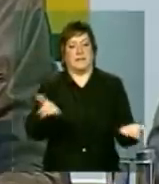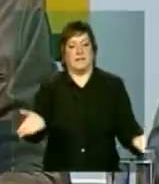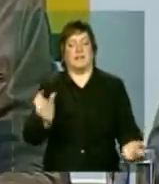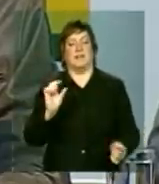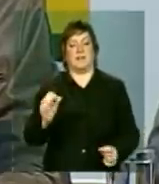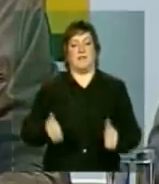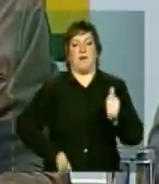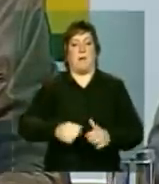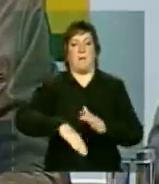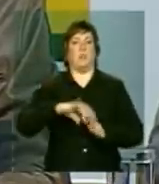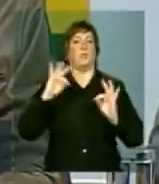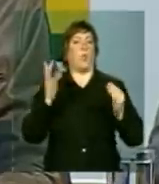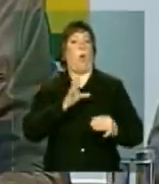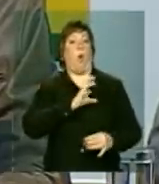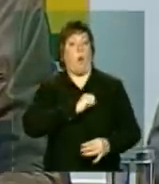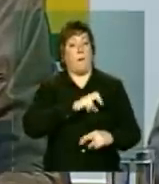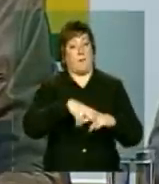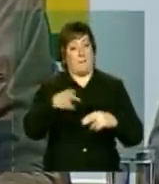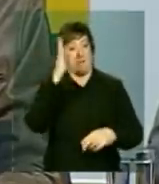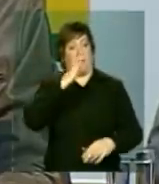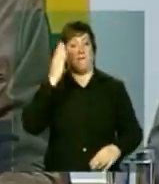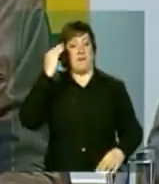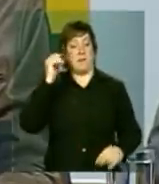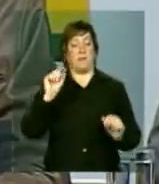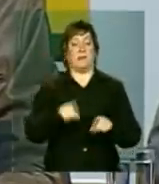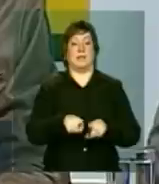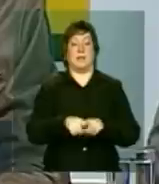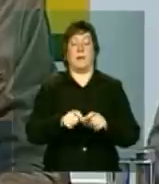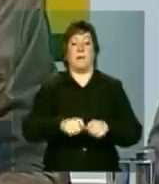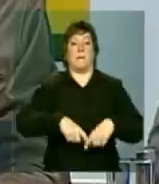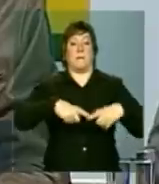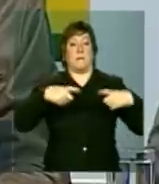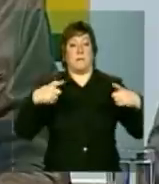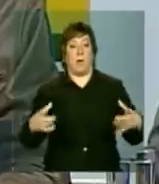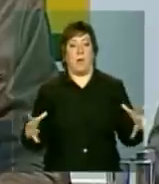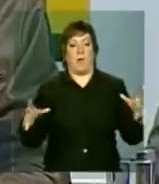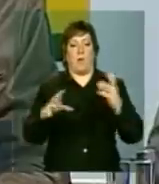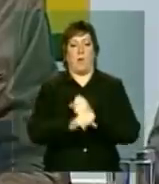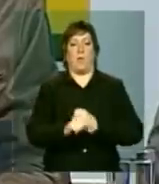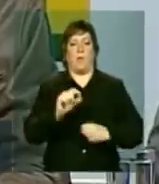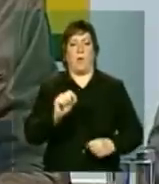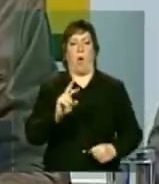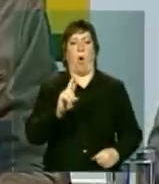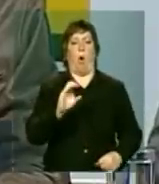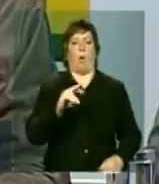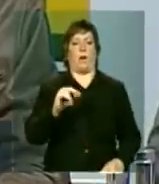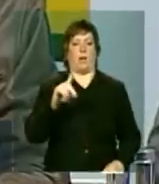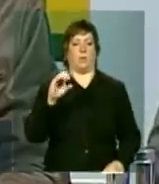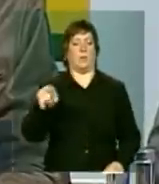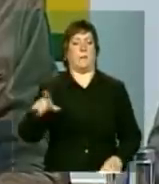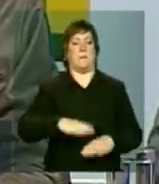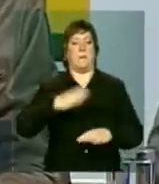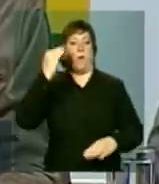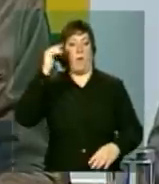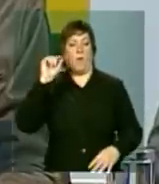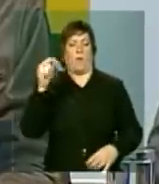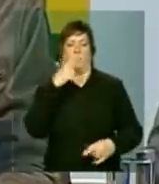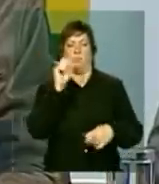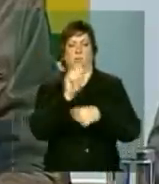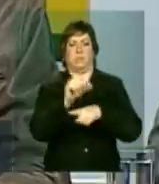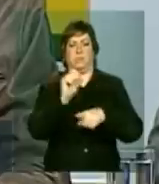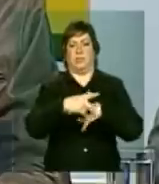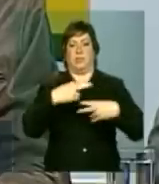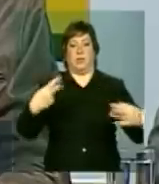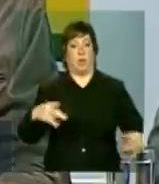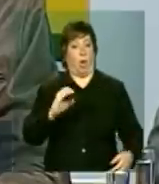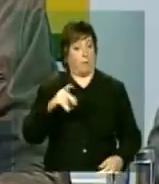Universal somos o país que tem o maior artilheiro de todas as que é o Ronaldo somos o país que